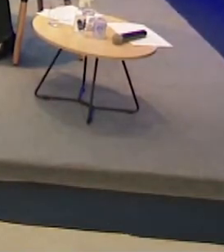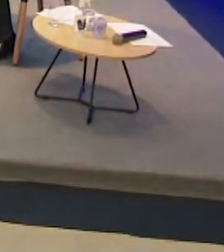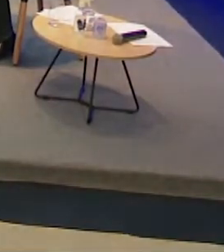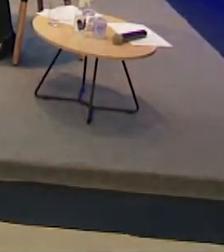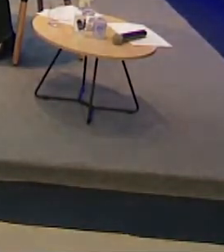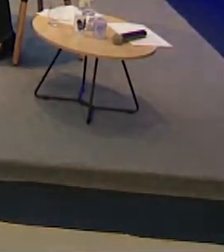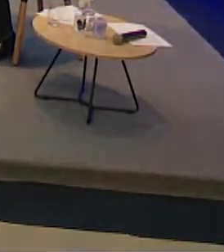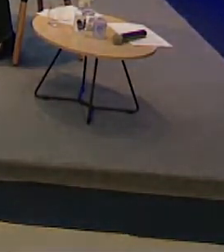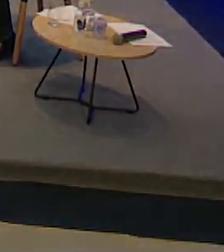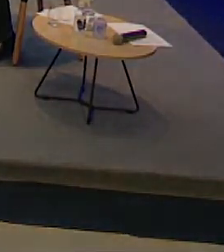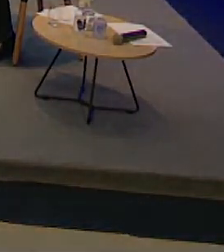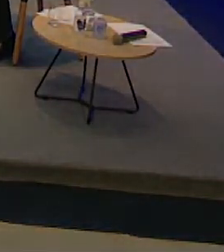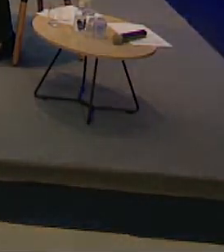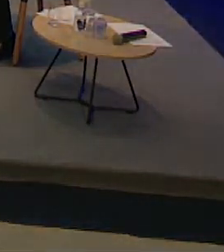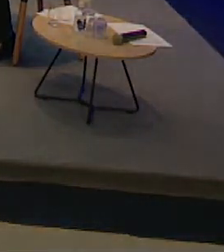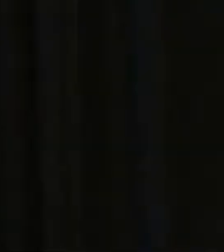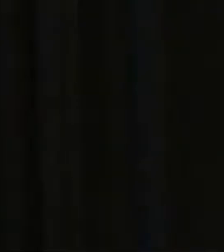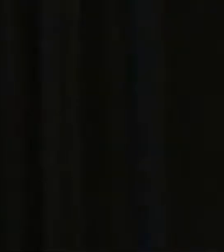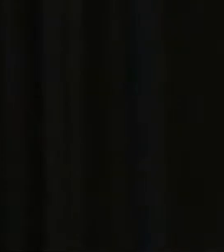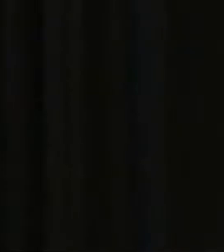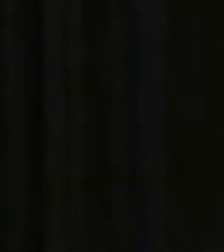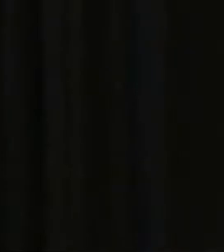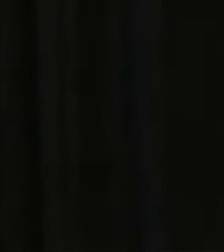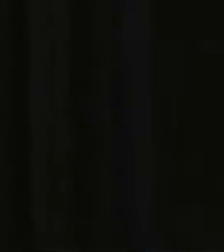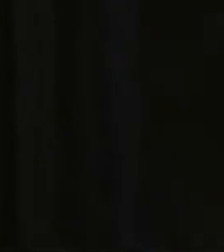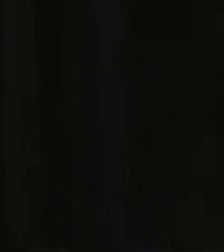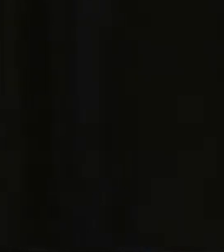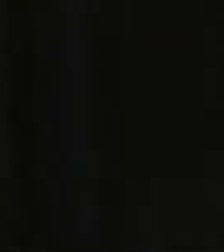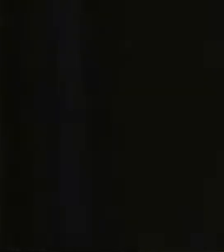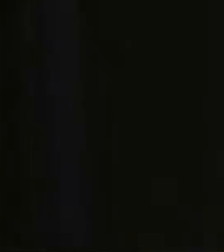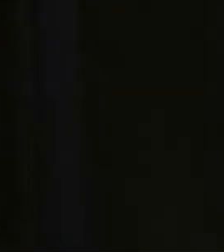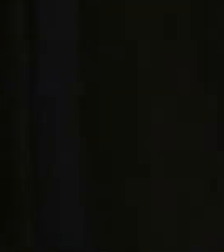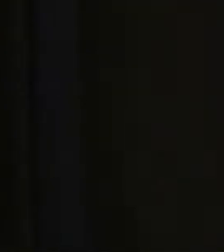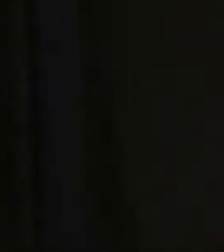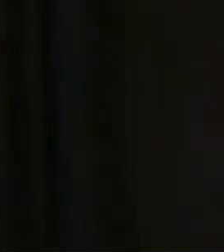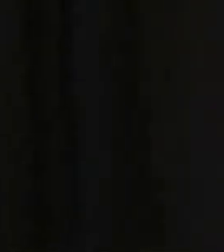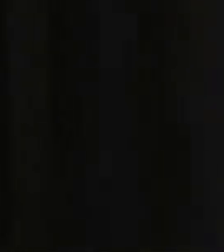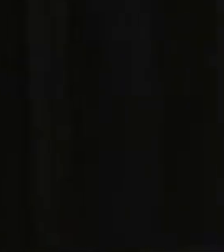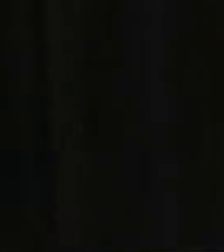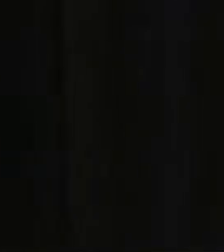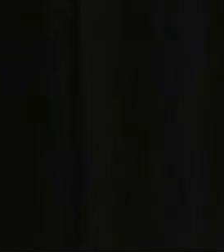natureza, evite queimadas. A gente está vendo tantas queimadas acontecendo em 2 dias, foram